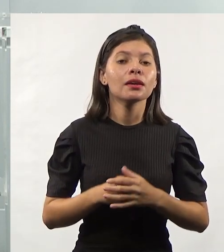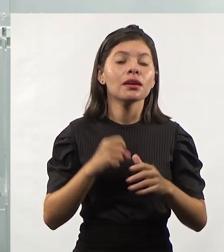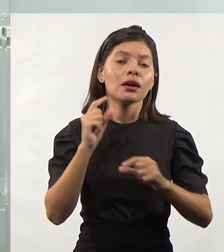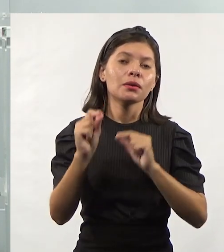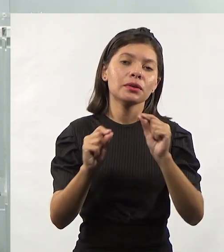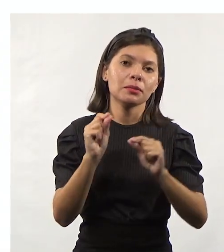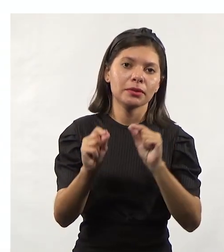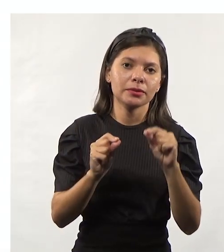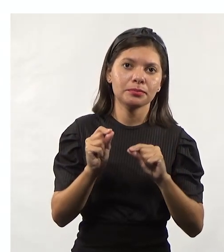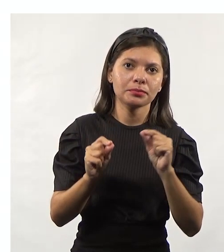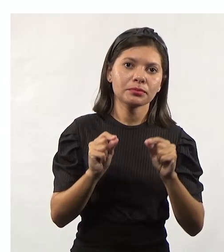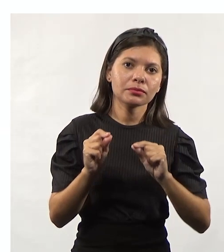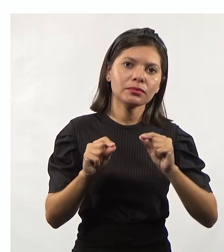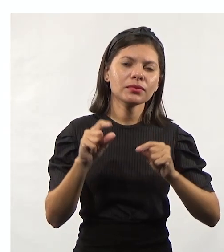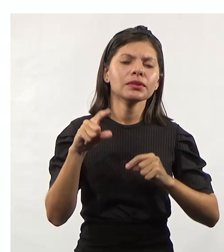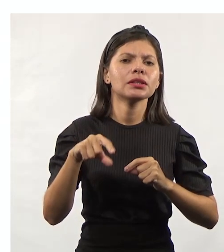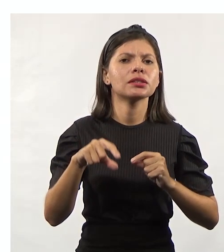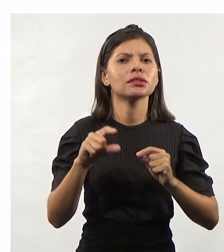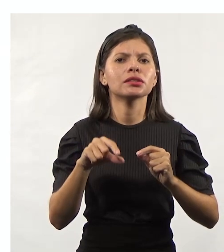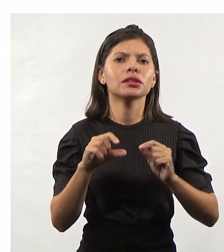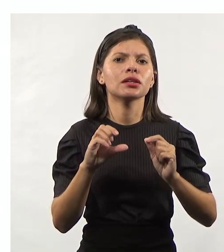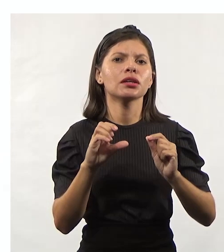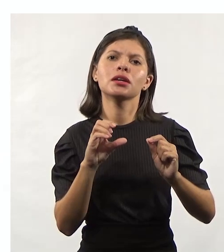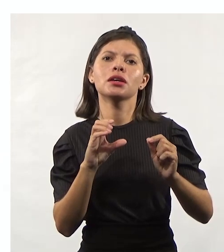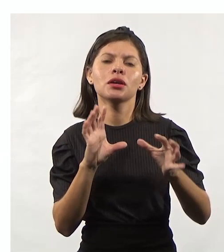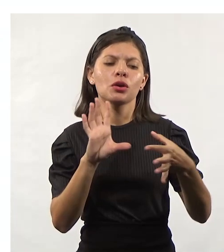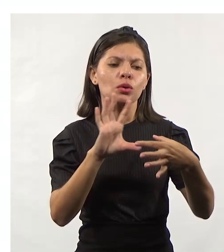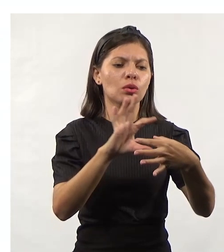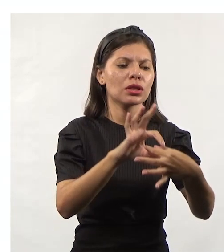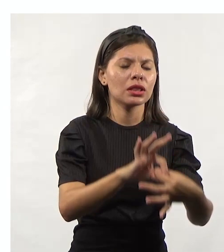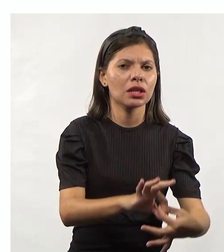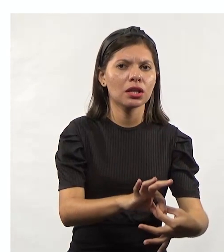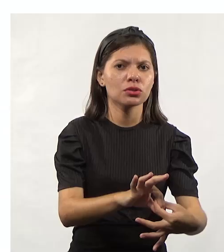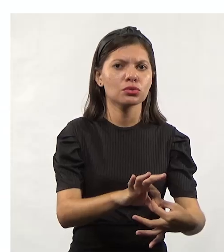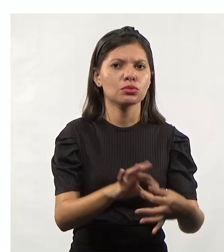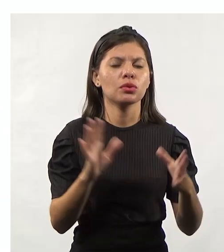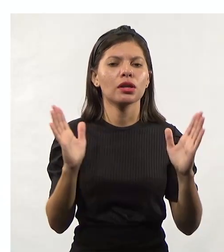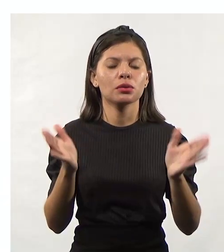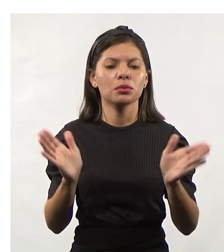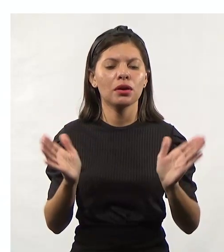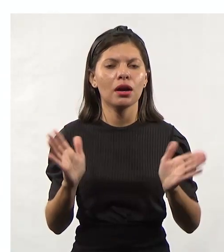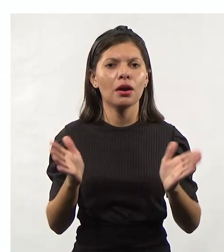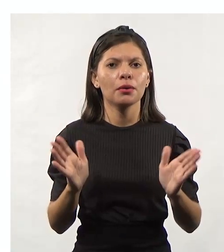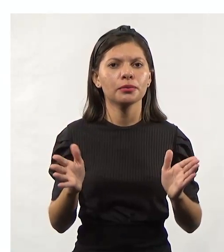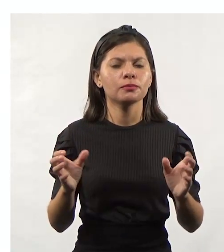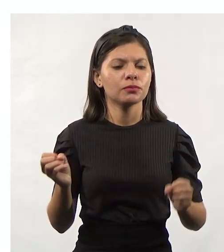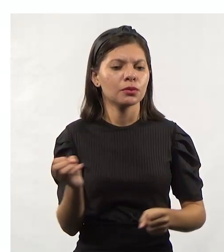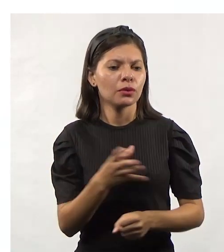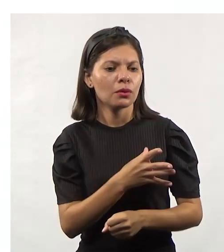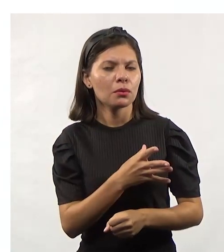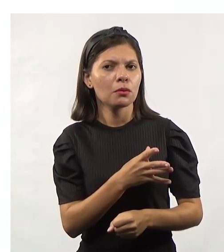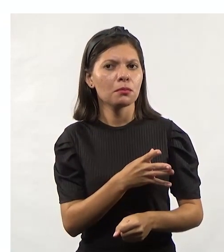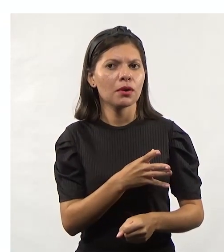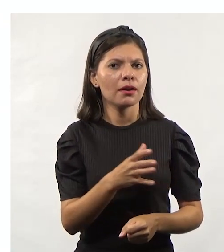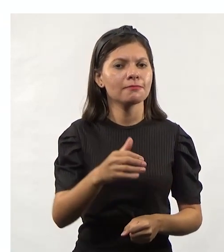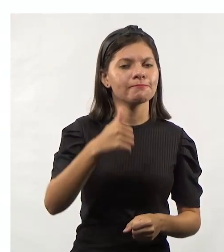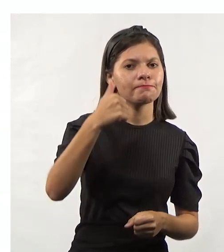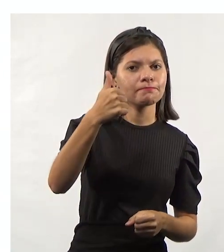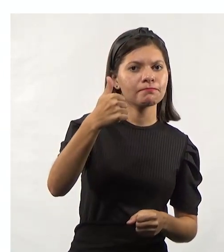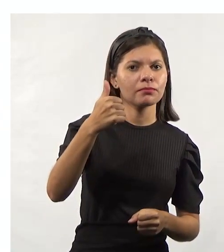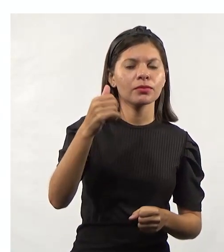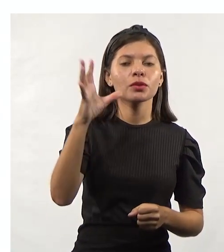nisso, né? E que mais? Esse contexto atual, essa nova forma de ser,